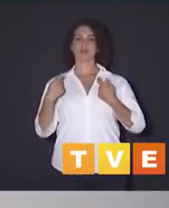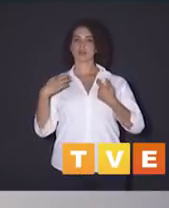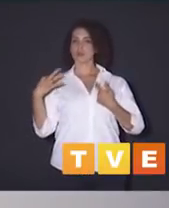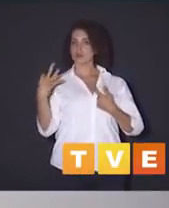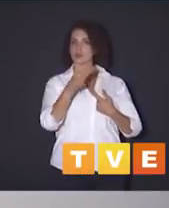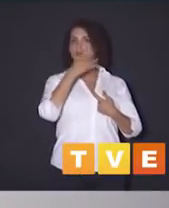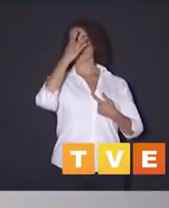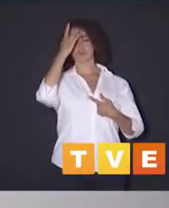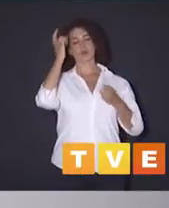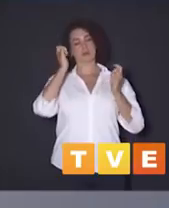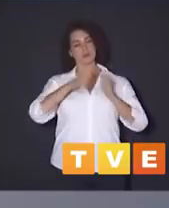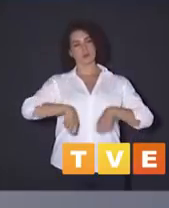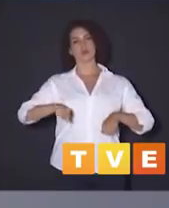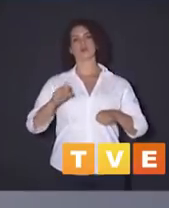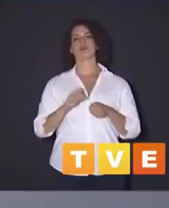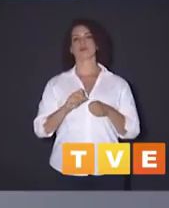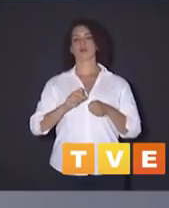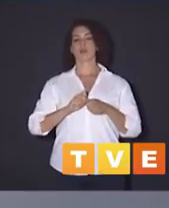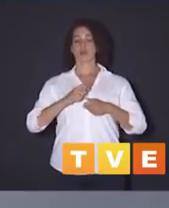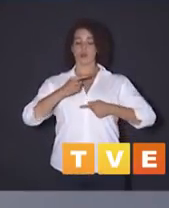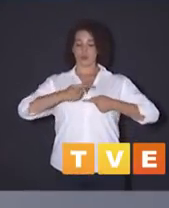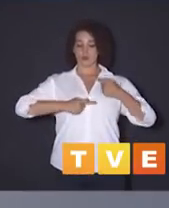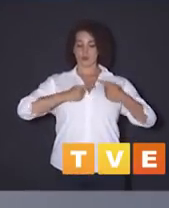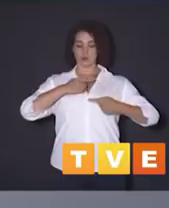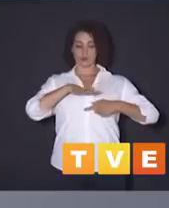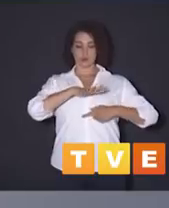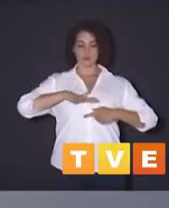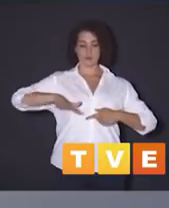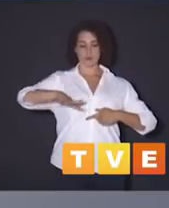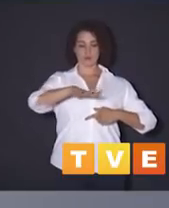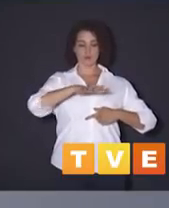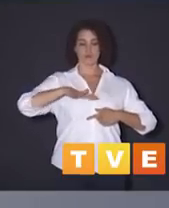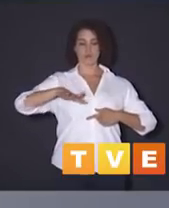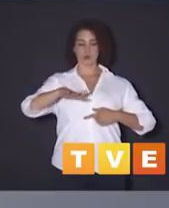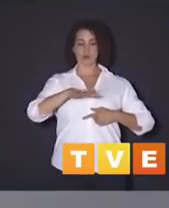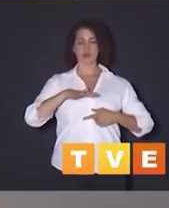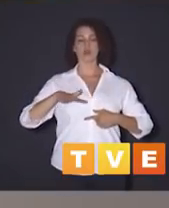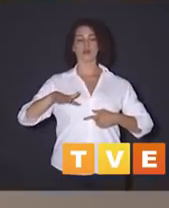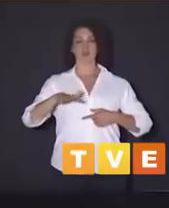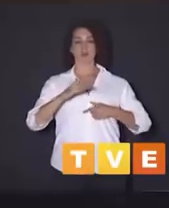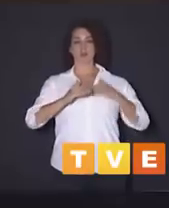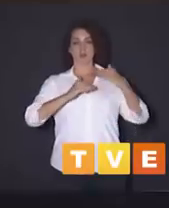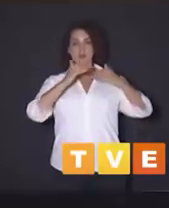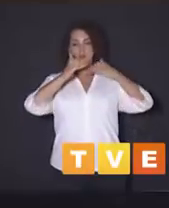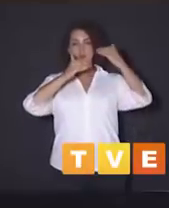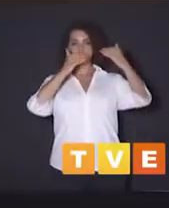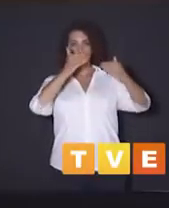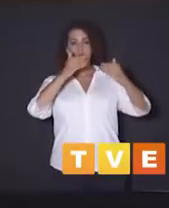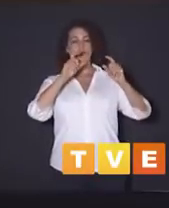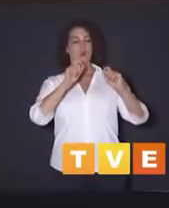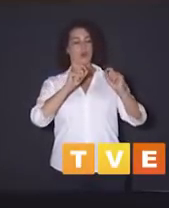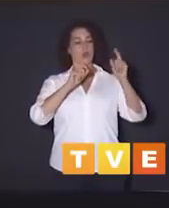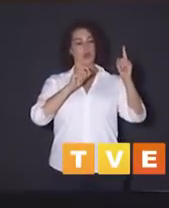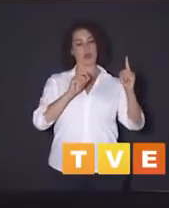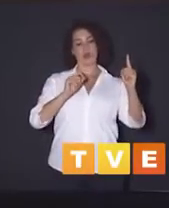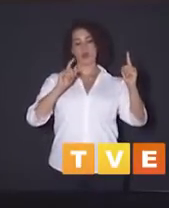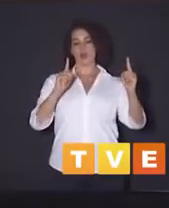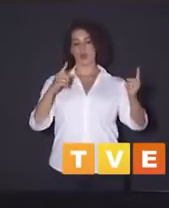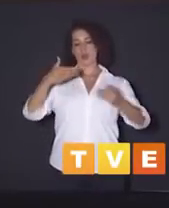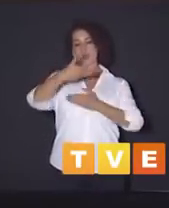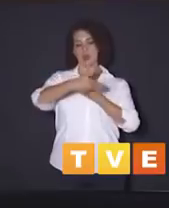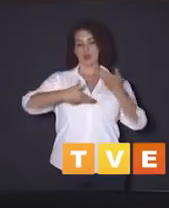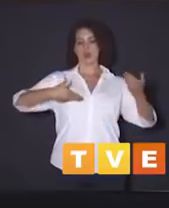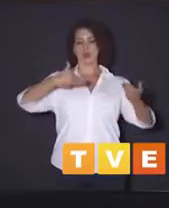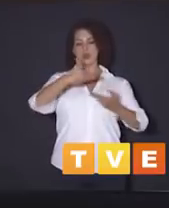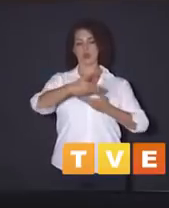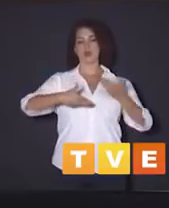ea gestão do desenvolvimento territorial esse ato relacional na que vai se estabelecer entre pessoas em espaços e tempos que